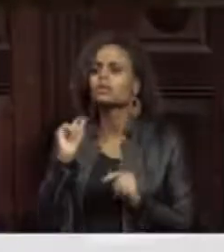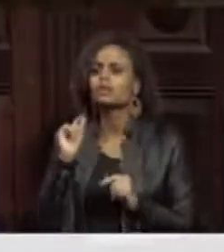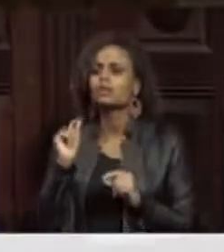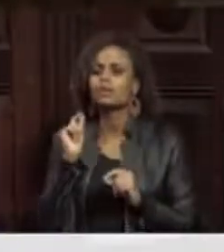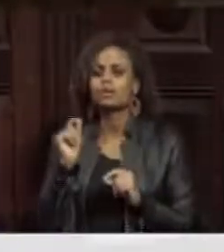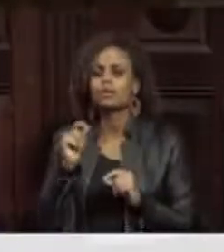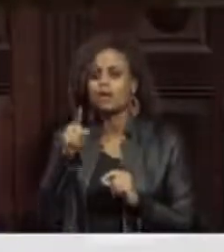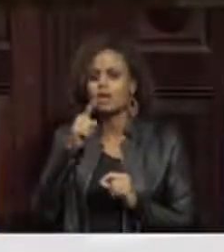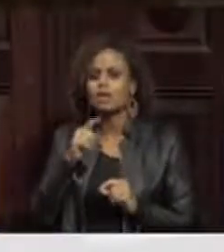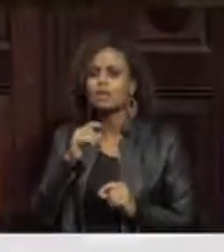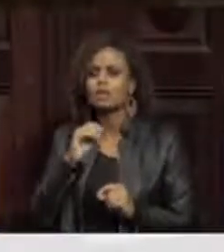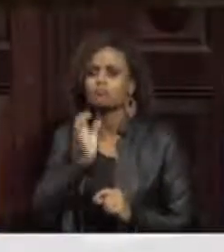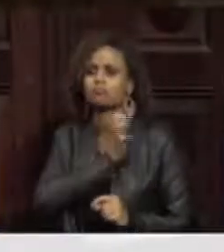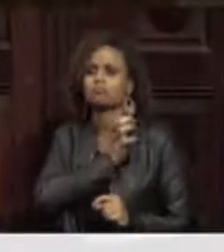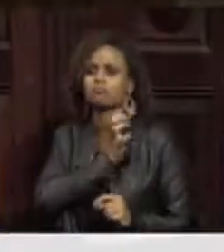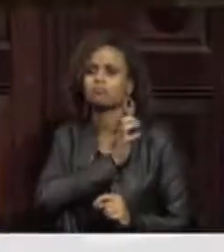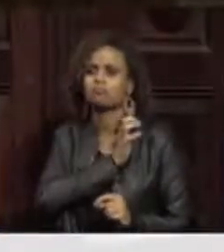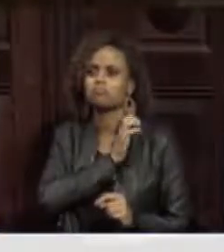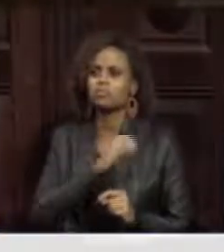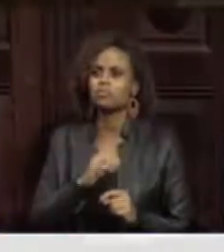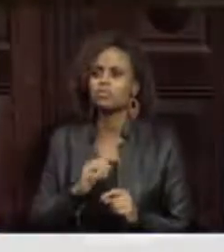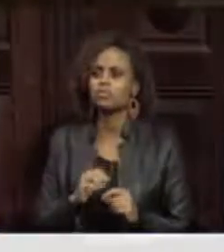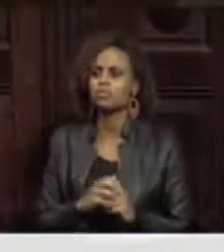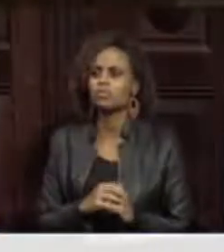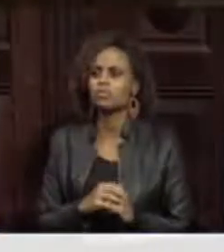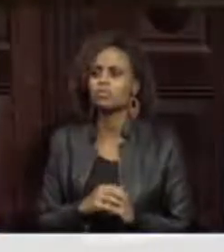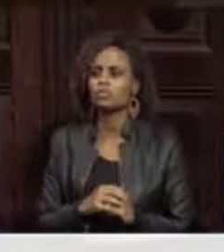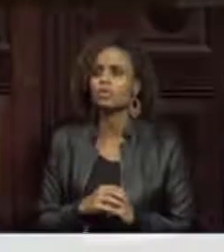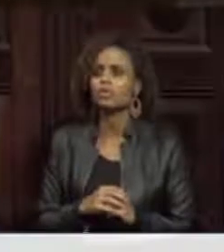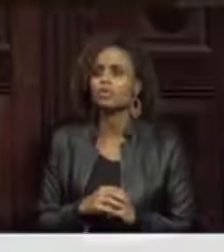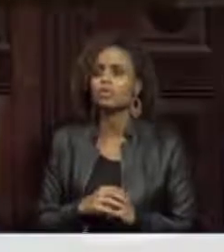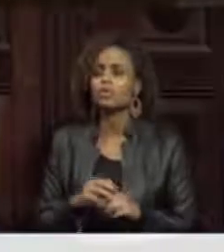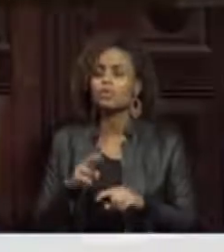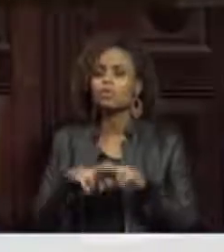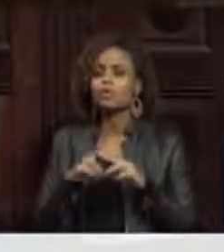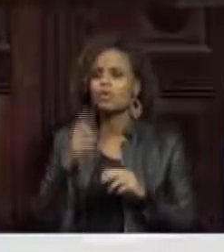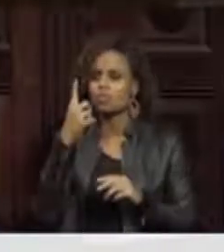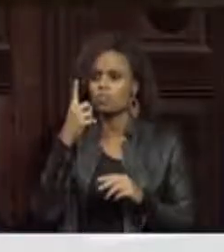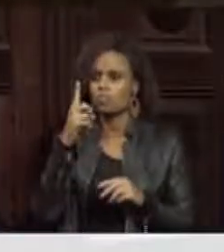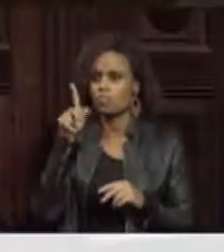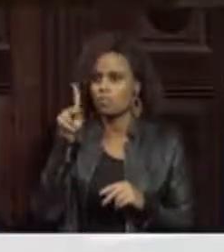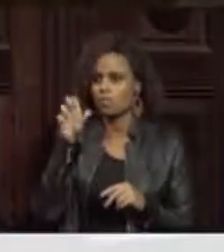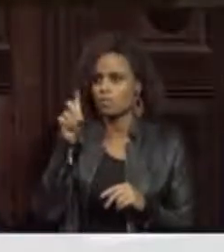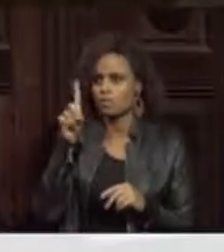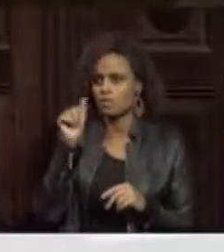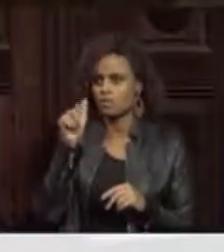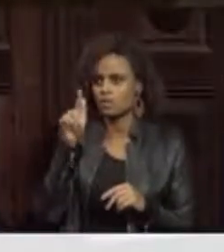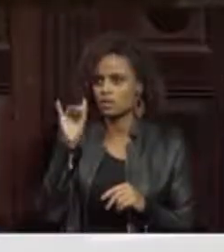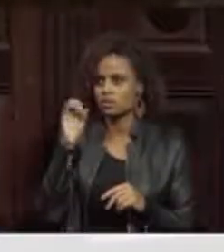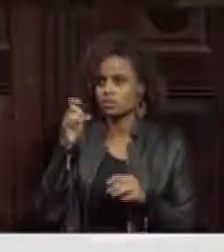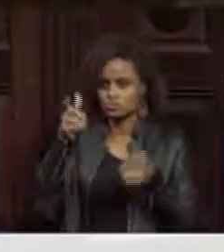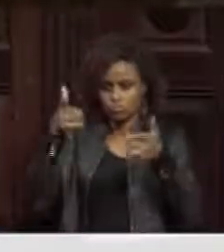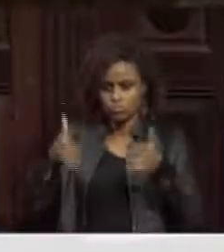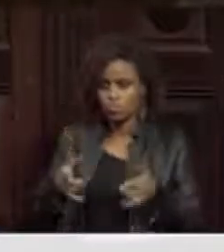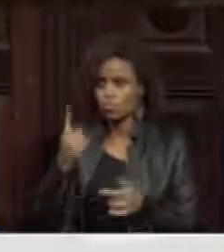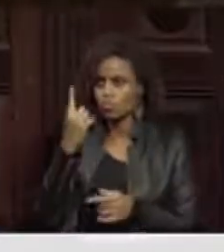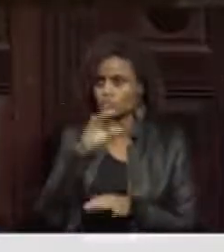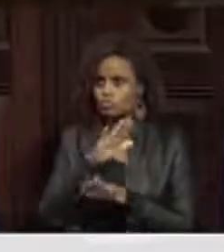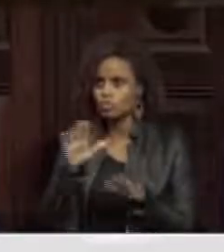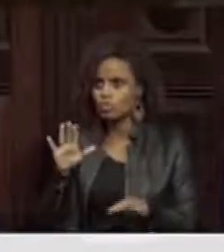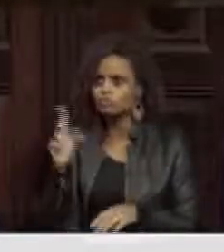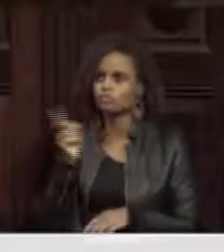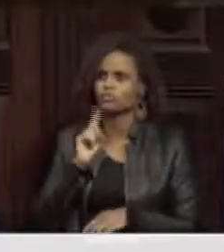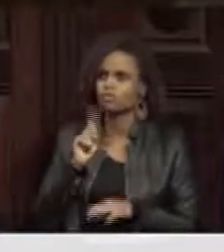dias. Porque não são uma cabine, não é uma cabine só, não, deputados. São